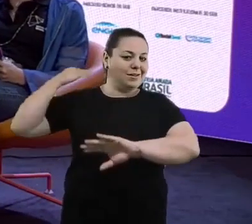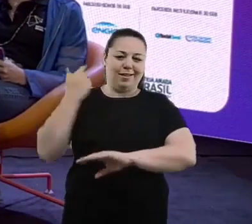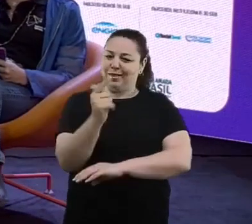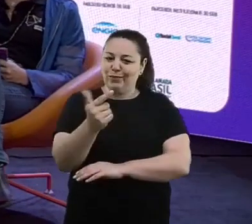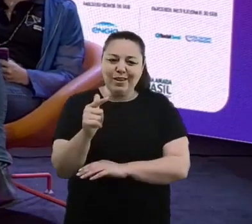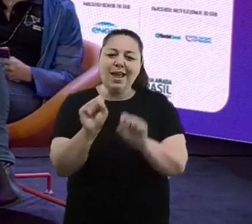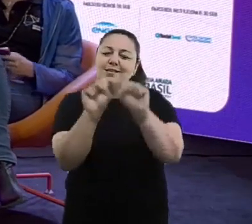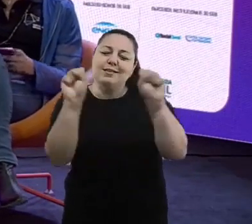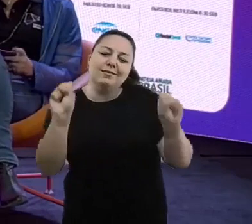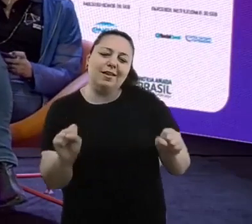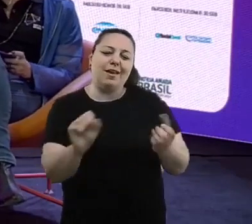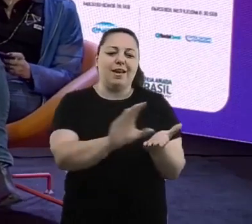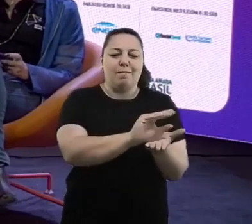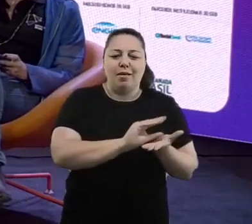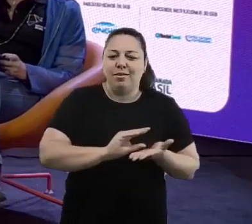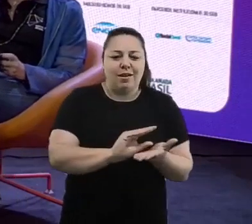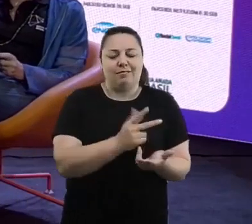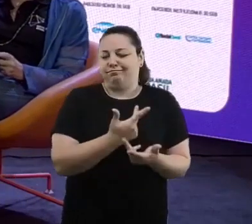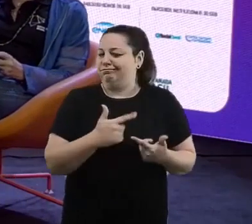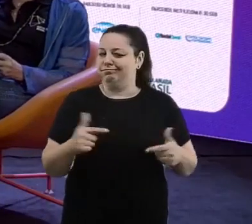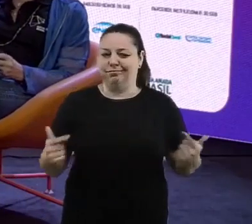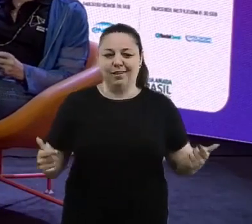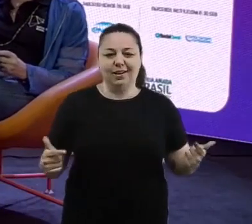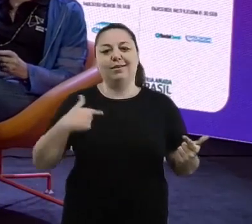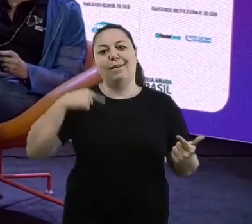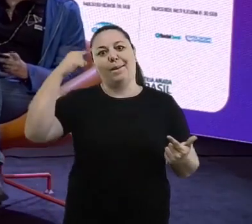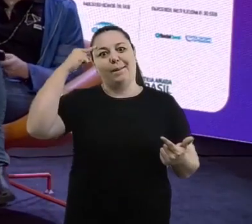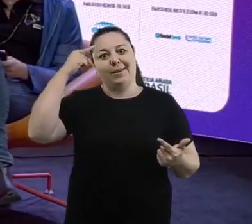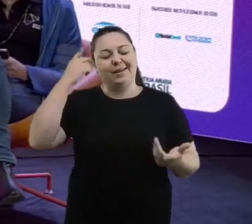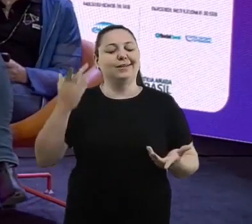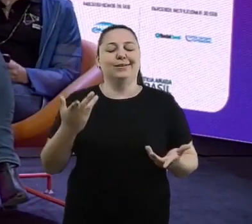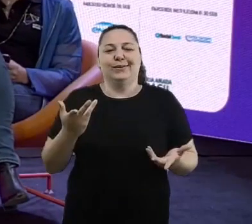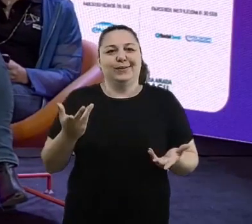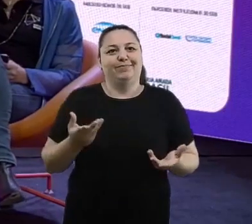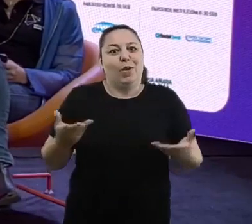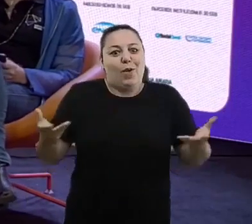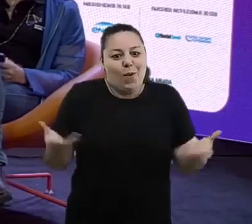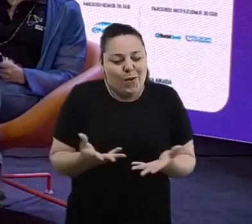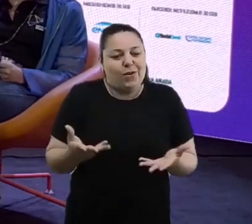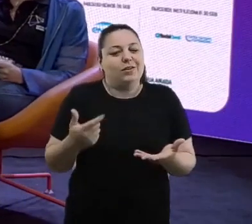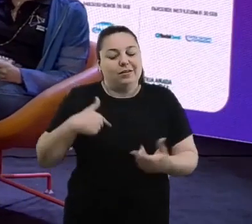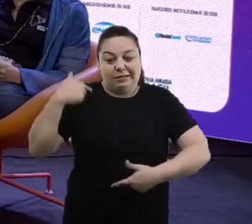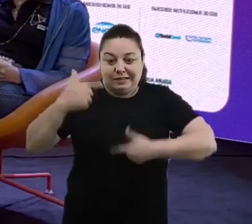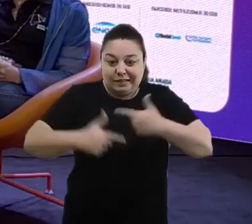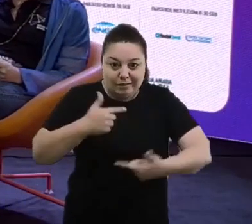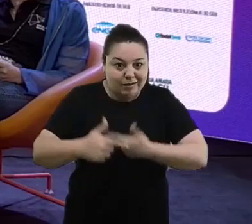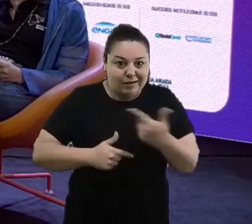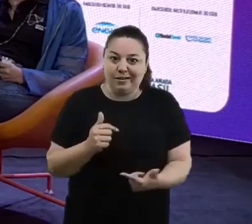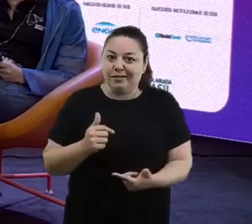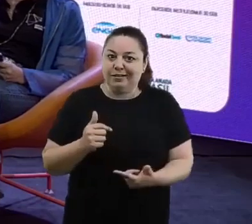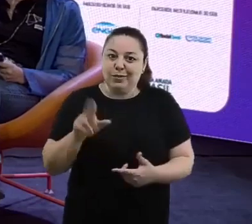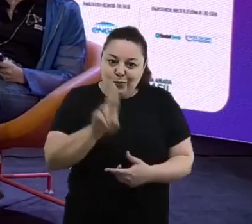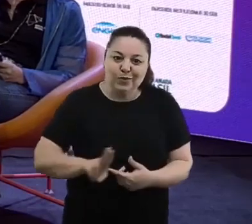tivesse que sentar hoje numa cadeira dessa, que não sentaria nunca mais, eu trabalharia com dados o tempo inteiro. Então é muito bacana ver um